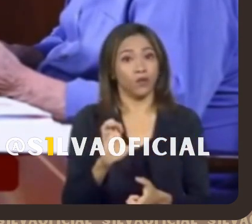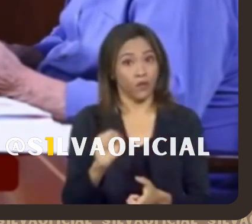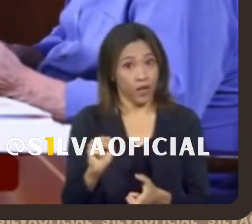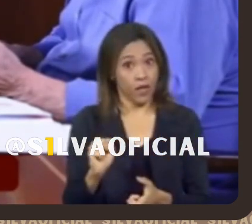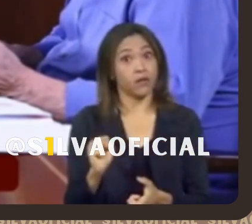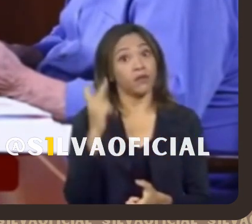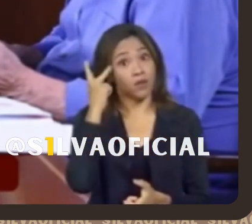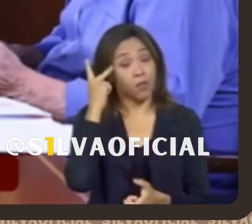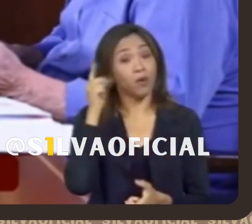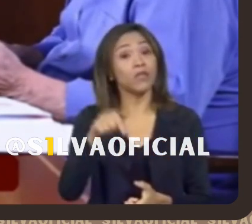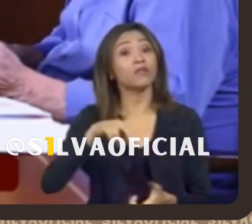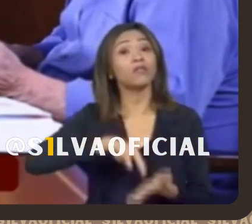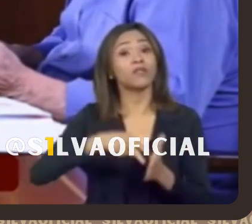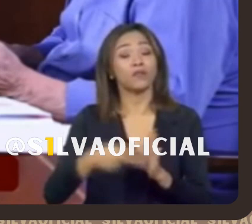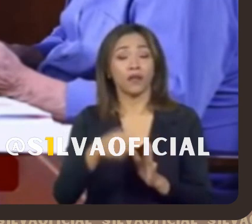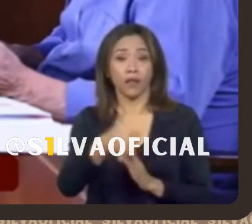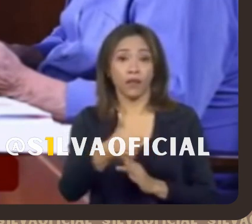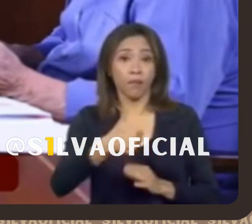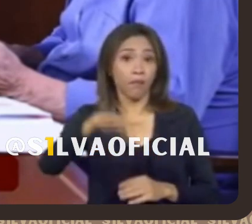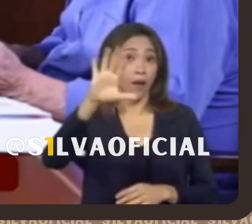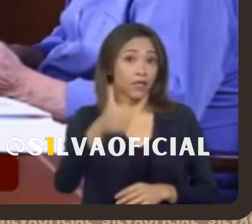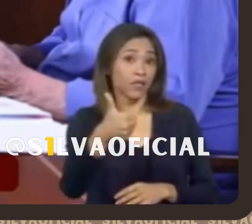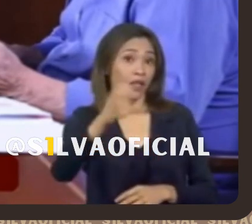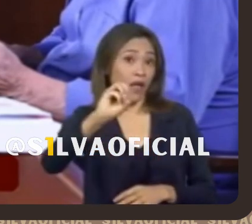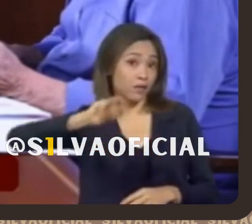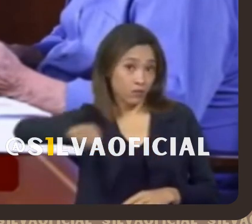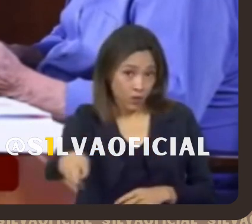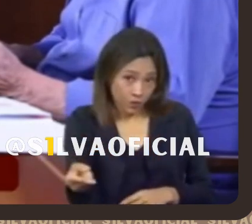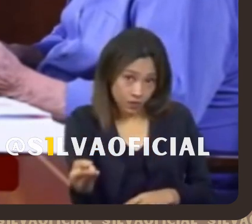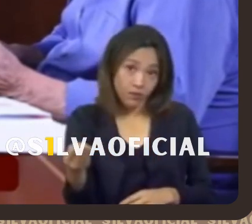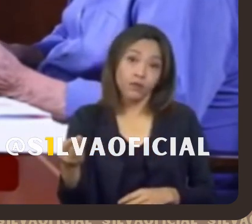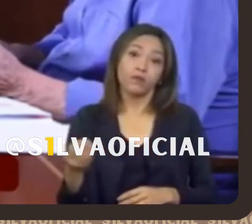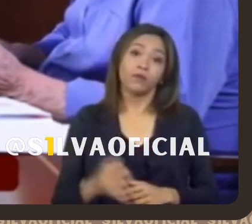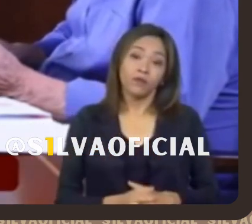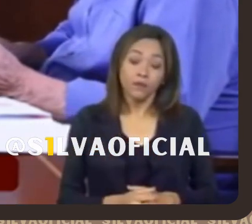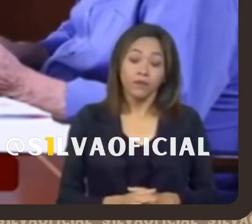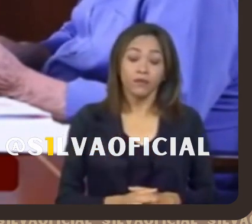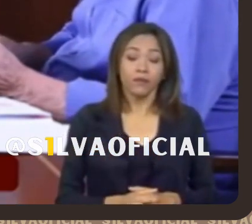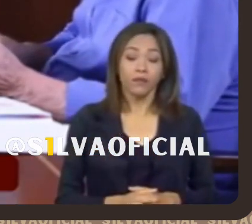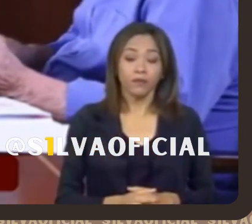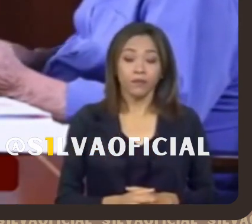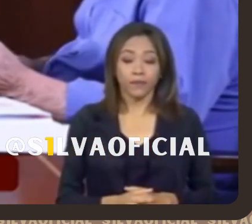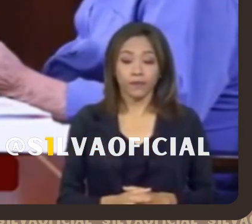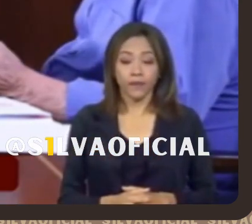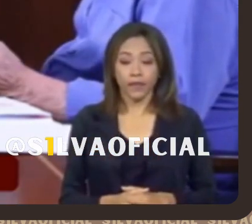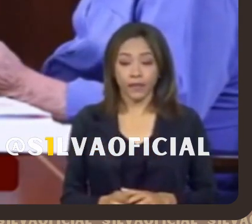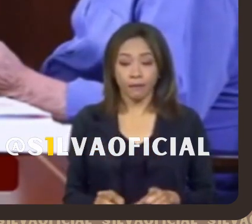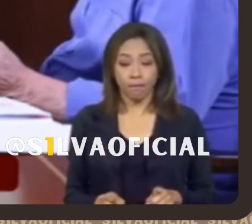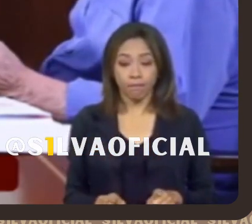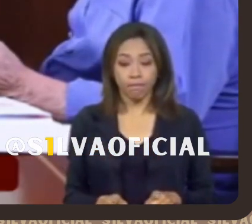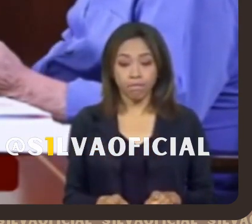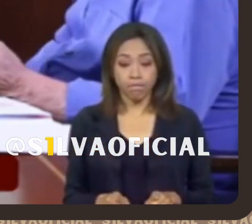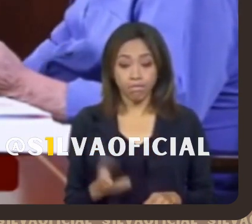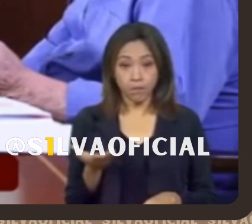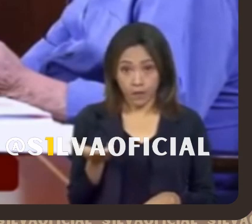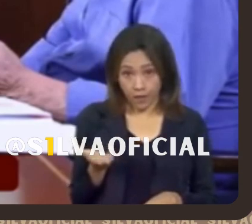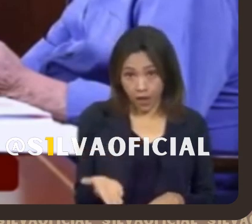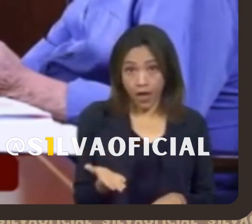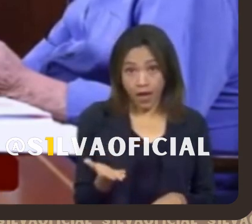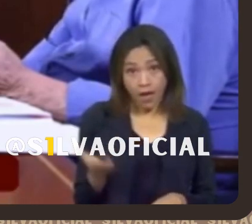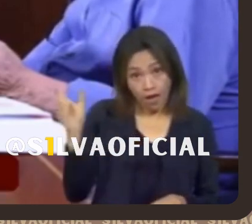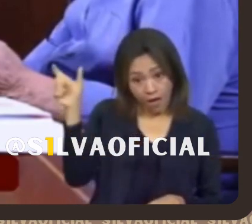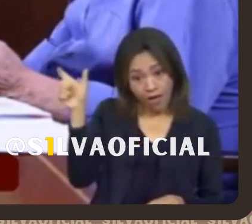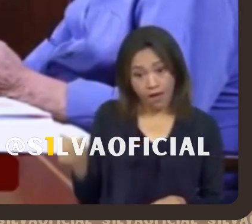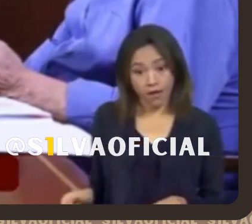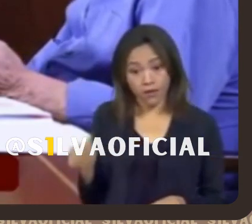10. 600.000 oxua inclusive eh eh essa situação dessa enfermeira aqui no